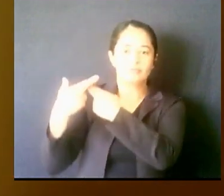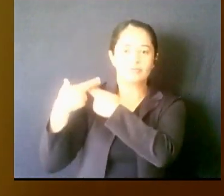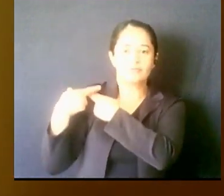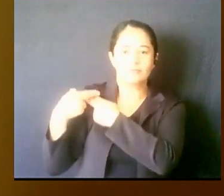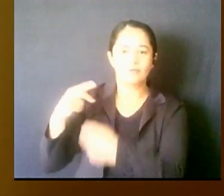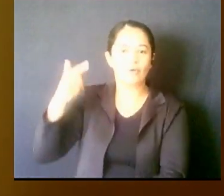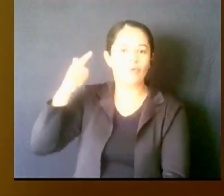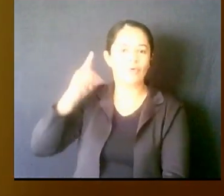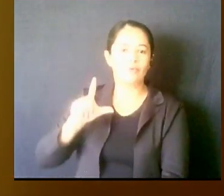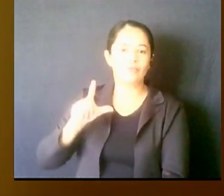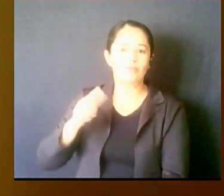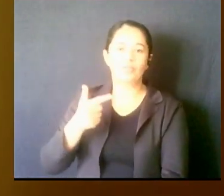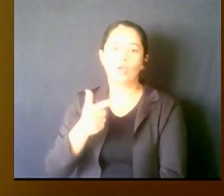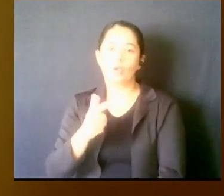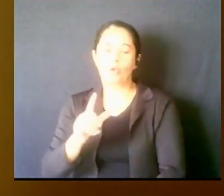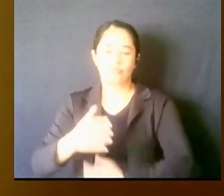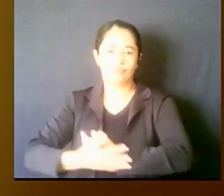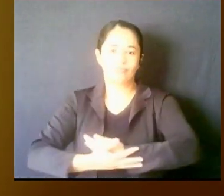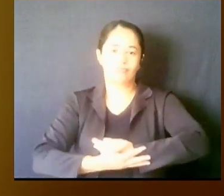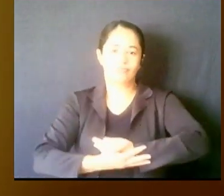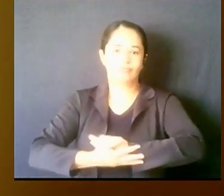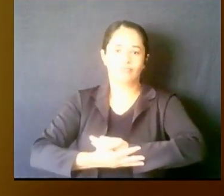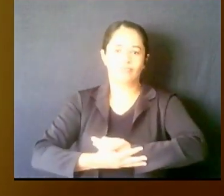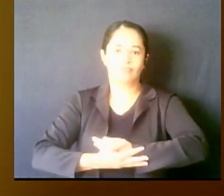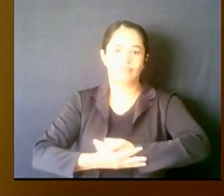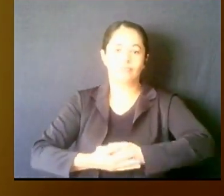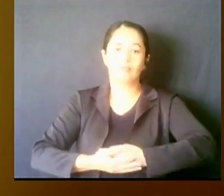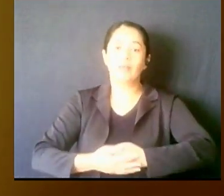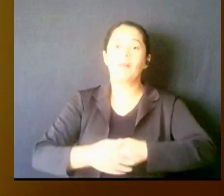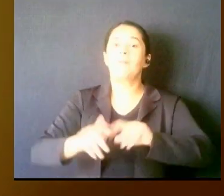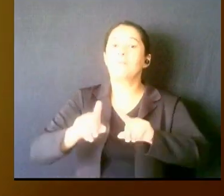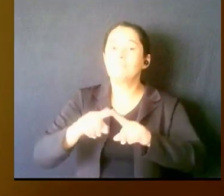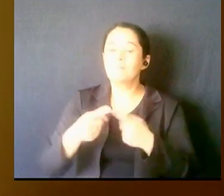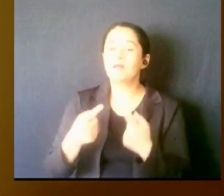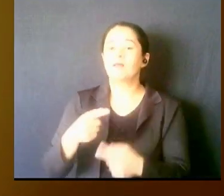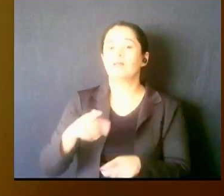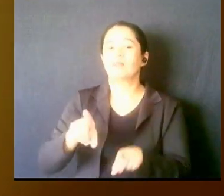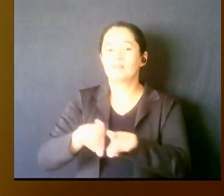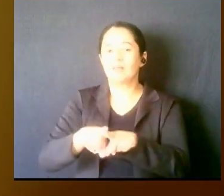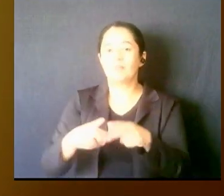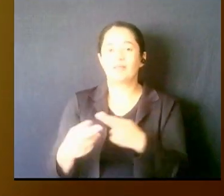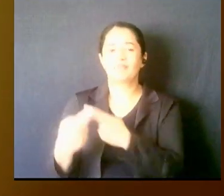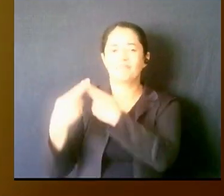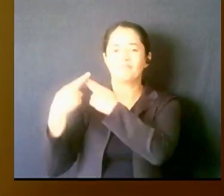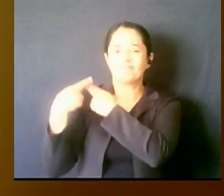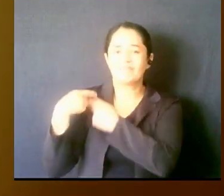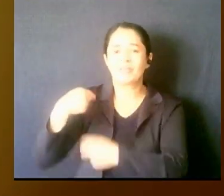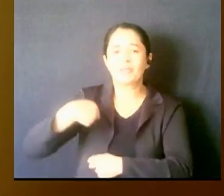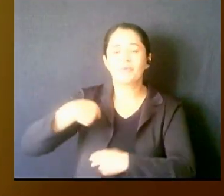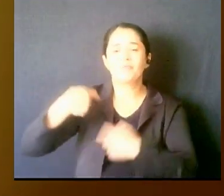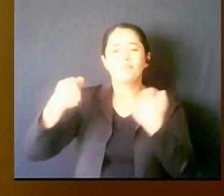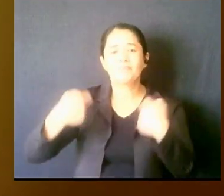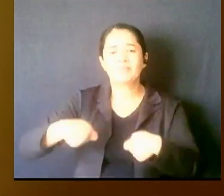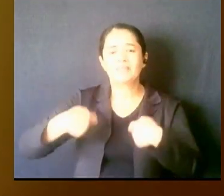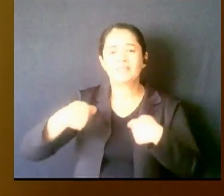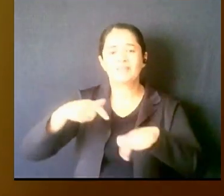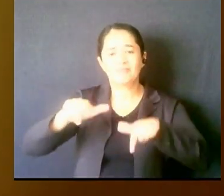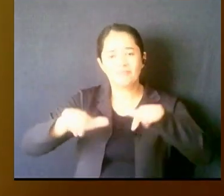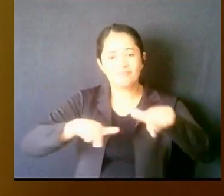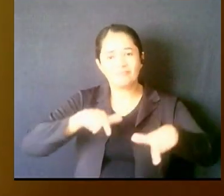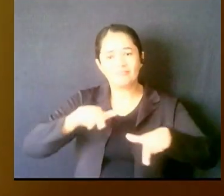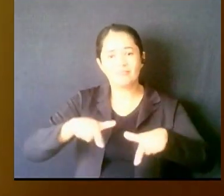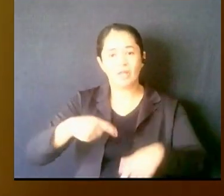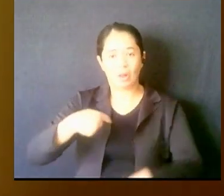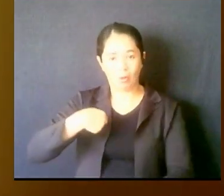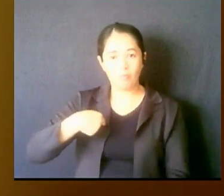criança. Ainda além da outra criança, ainda tinha a responsabilidade que eu tinha que ter comigo, né? Precisava trabalhar, não só